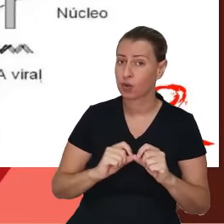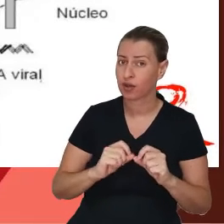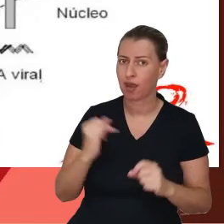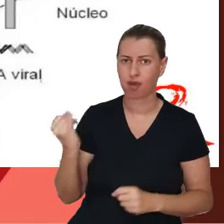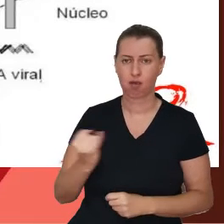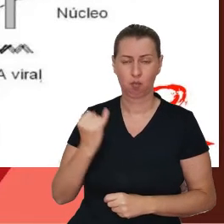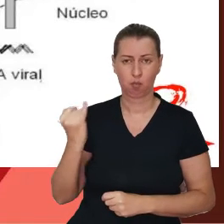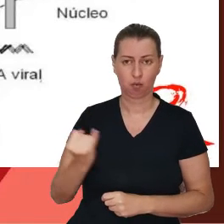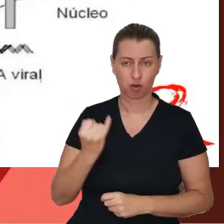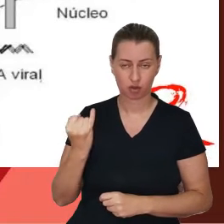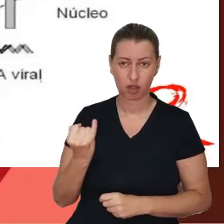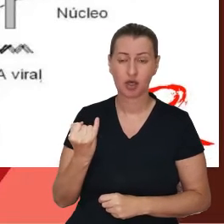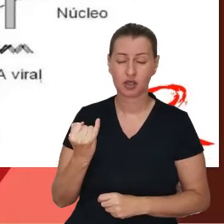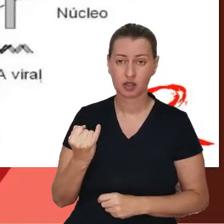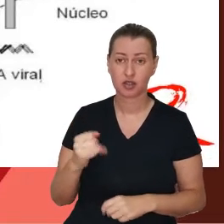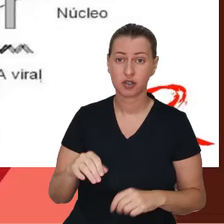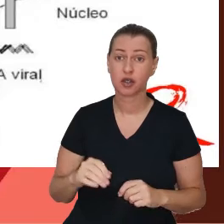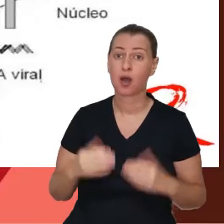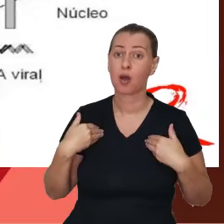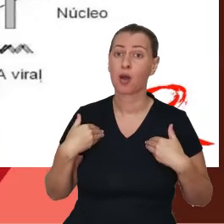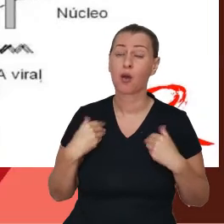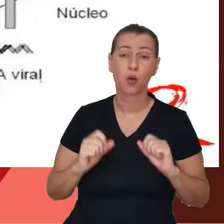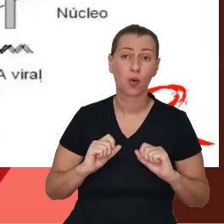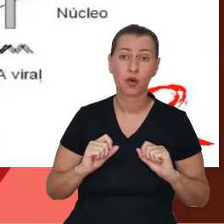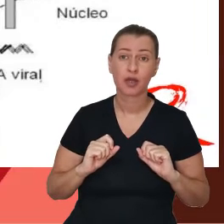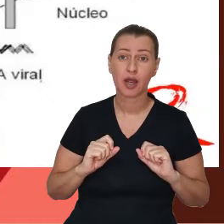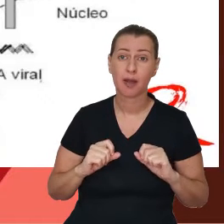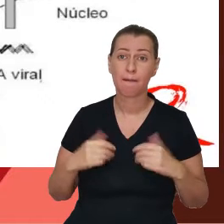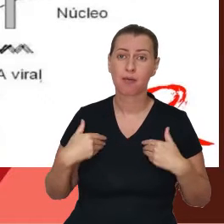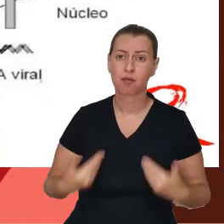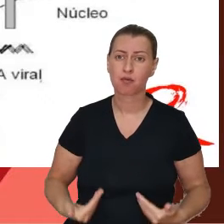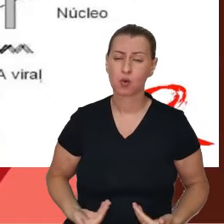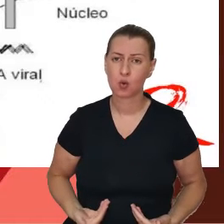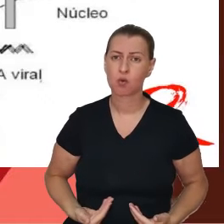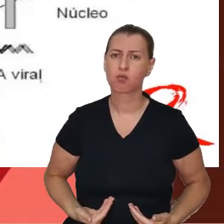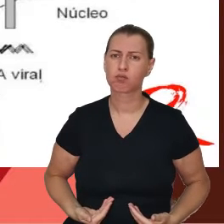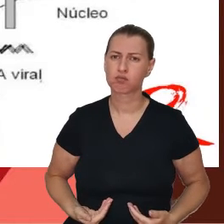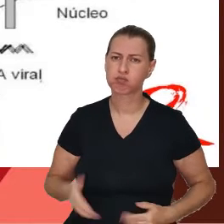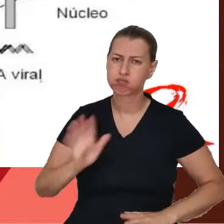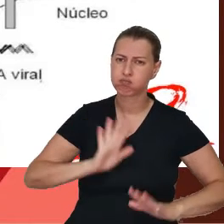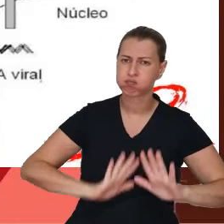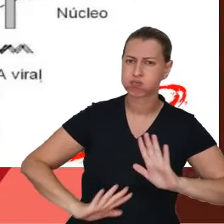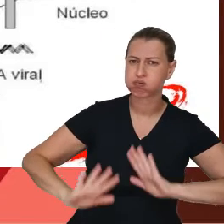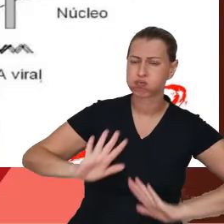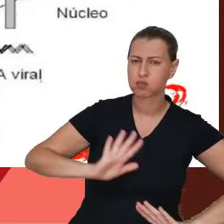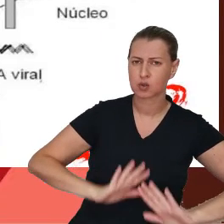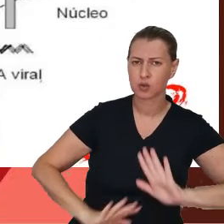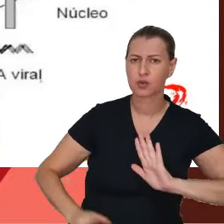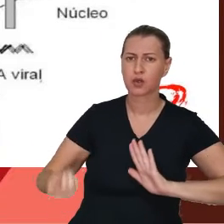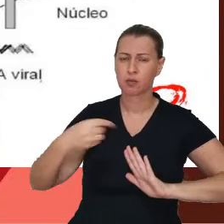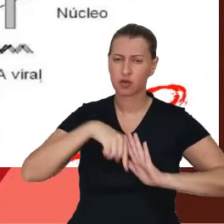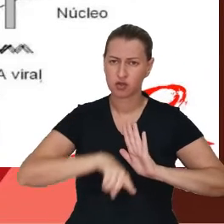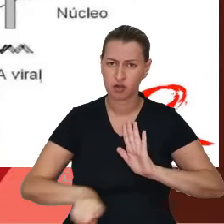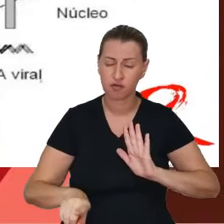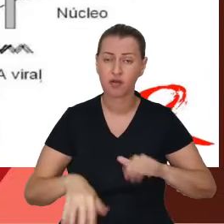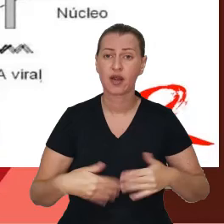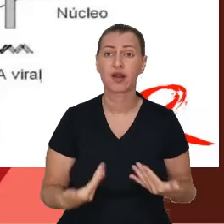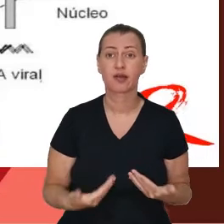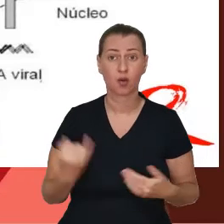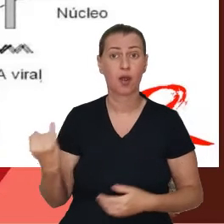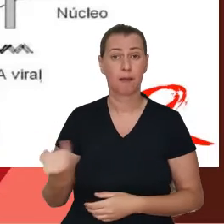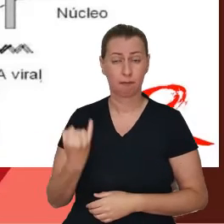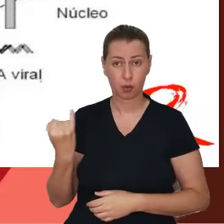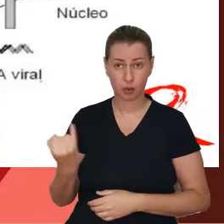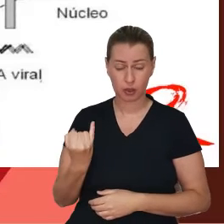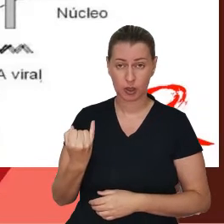muito importante para o sistema de defesa, né? Tanto a imunidade celular quanto moral. Então,